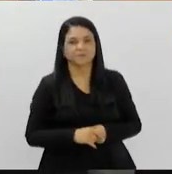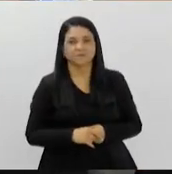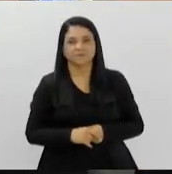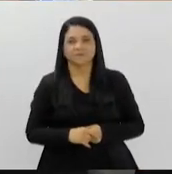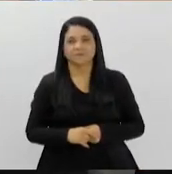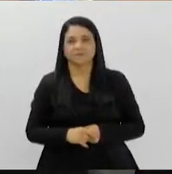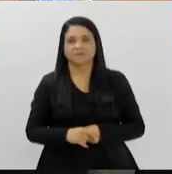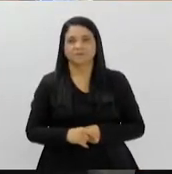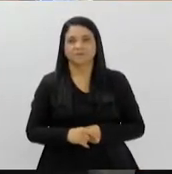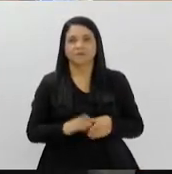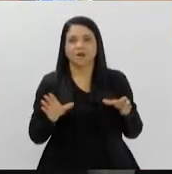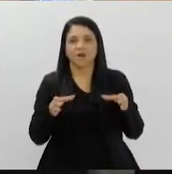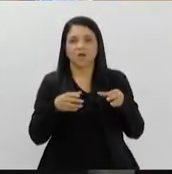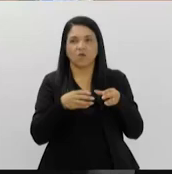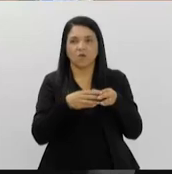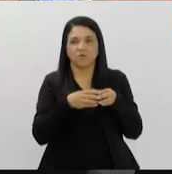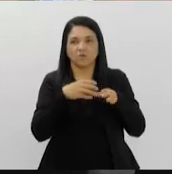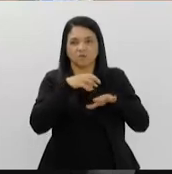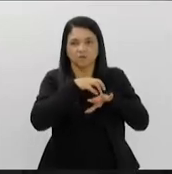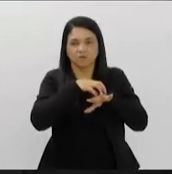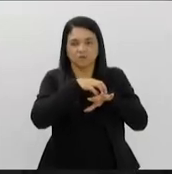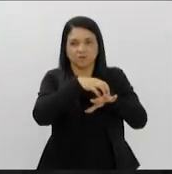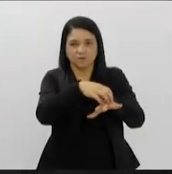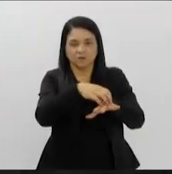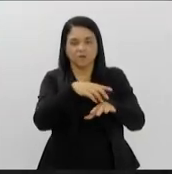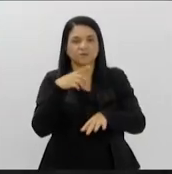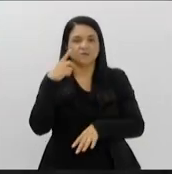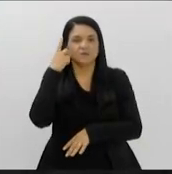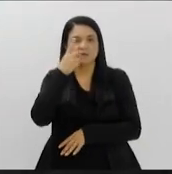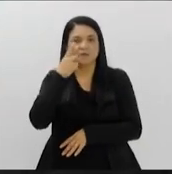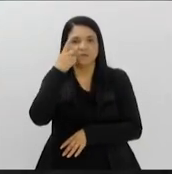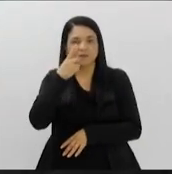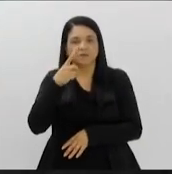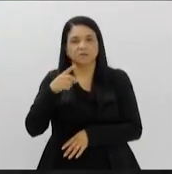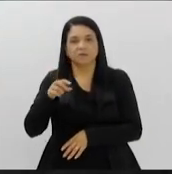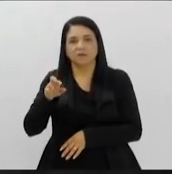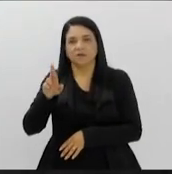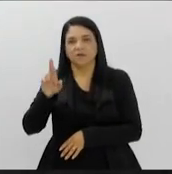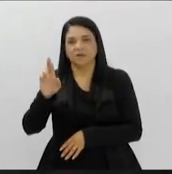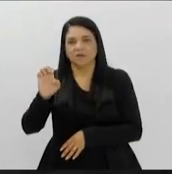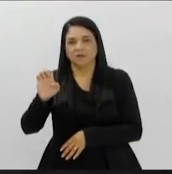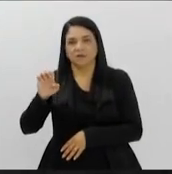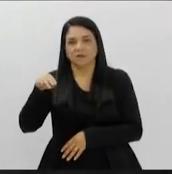Pela Comissão de Transporte, deputado Renan Jordi.